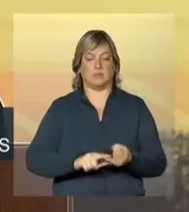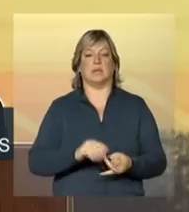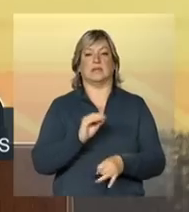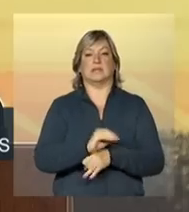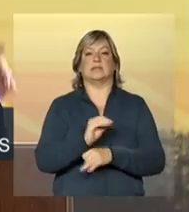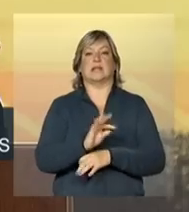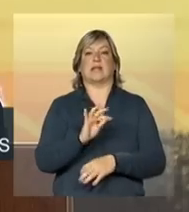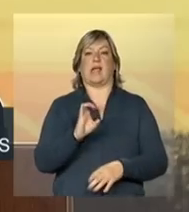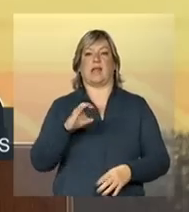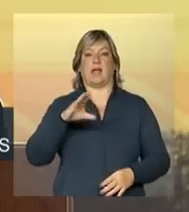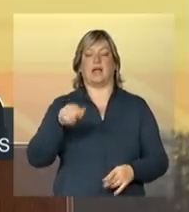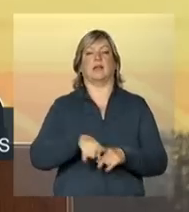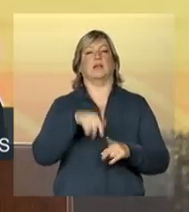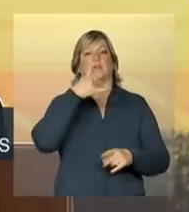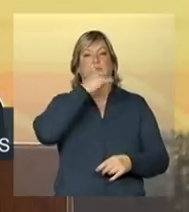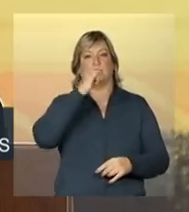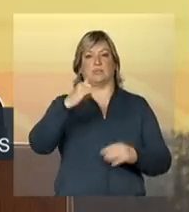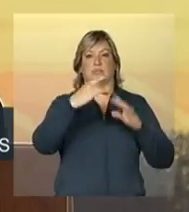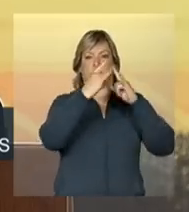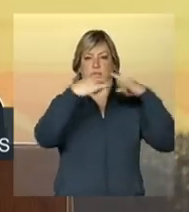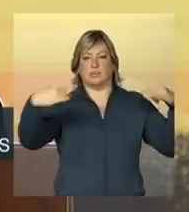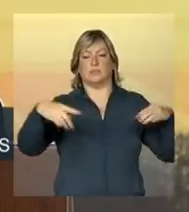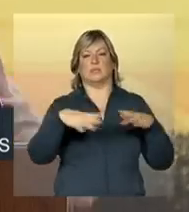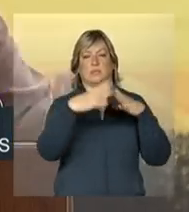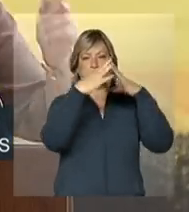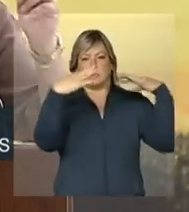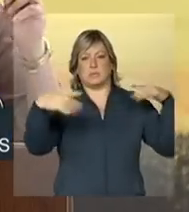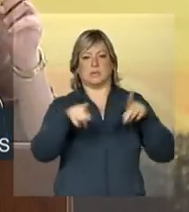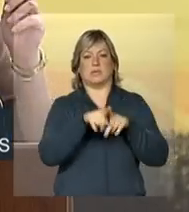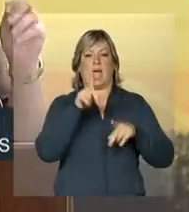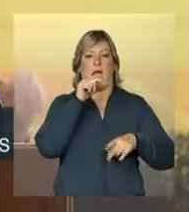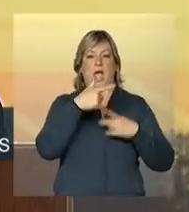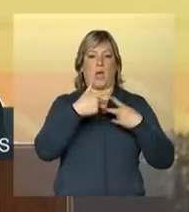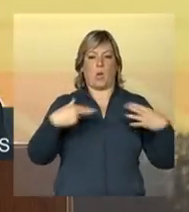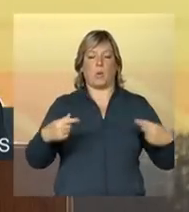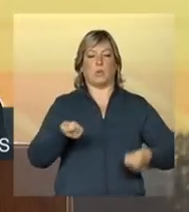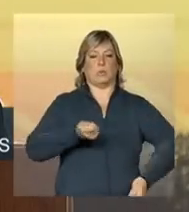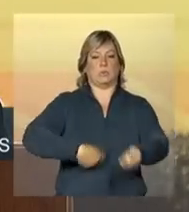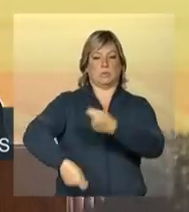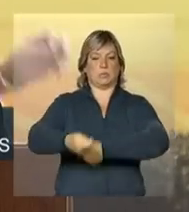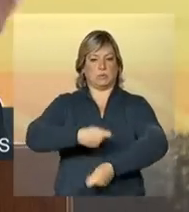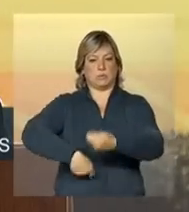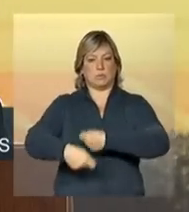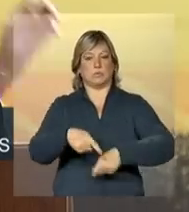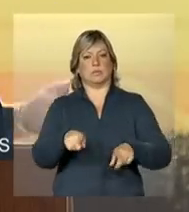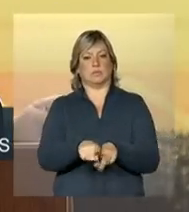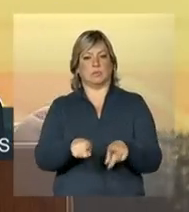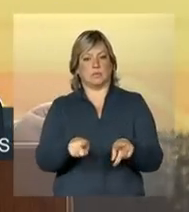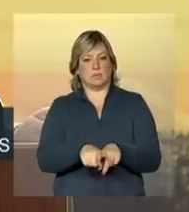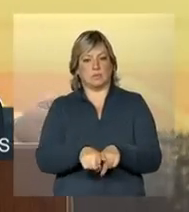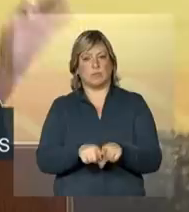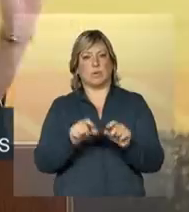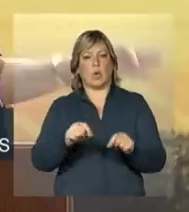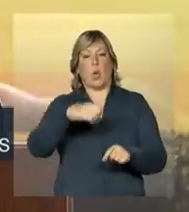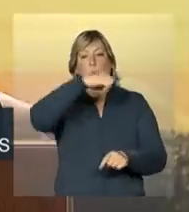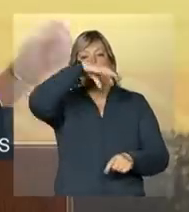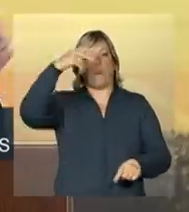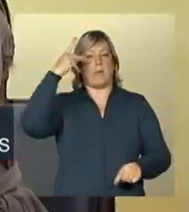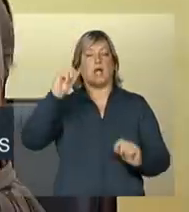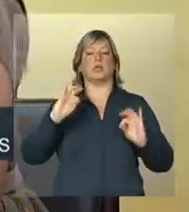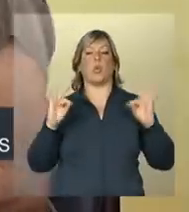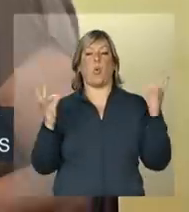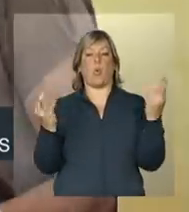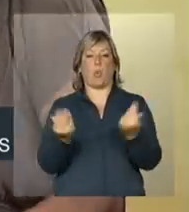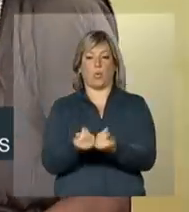técnica a energia a água os canais de comercialização e e o luz para todos